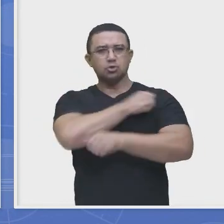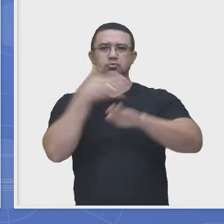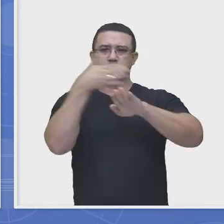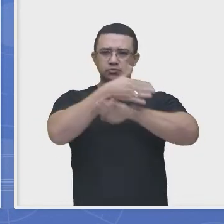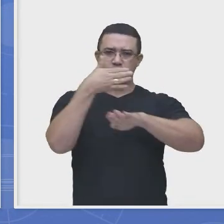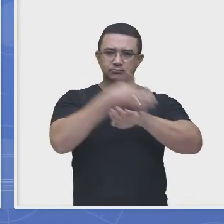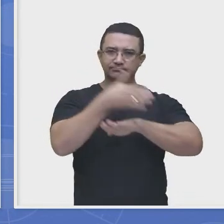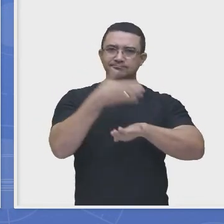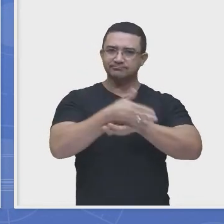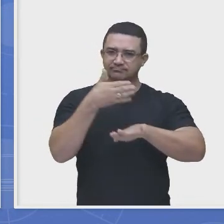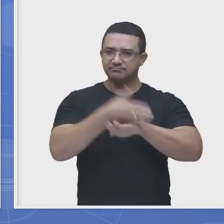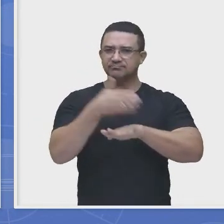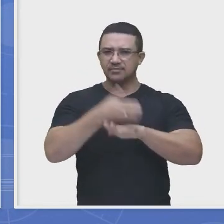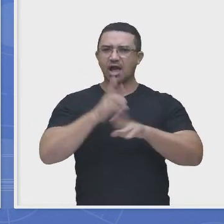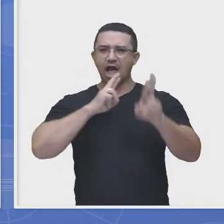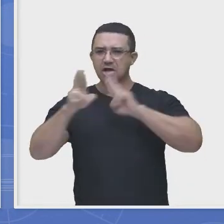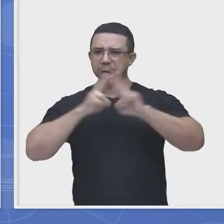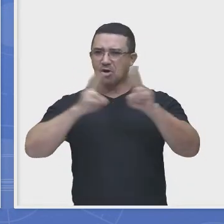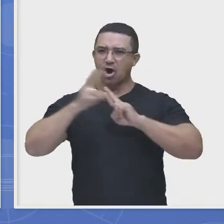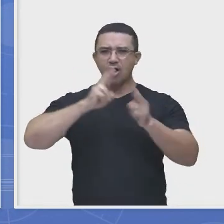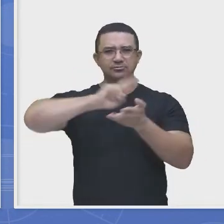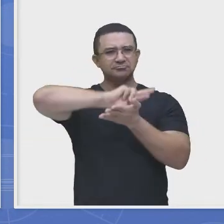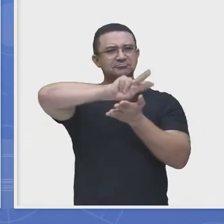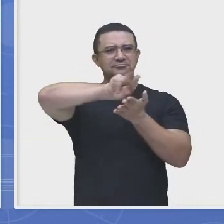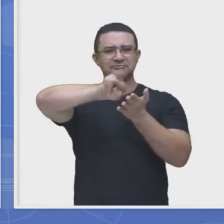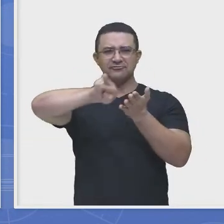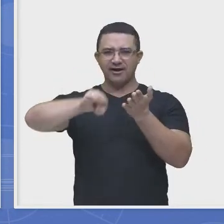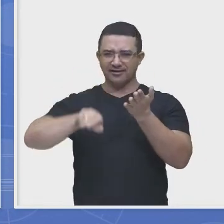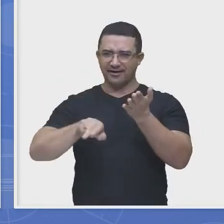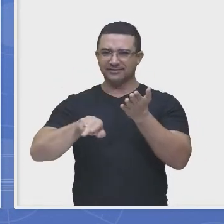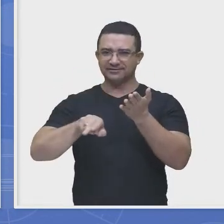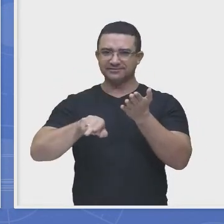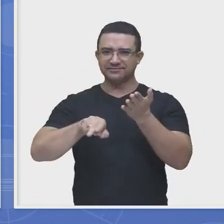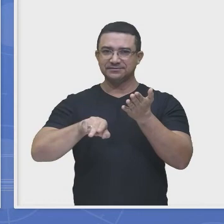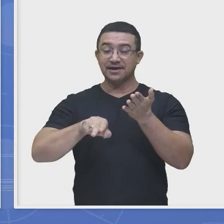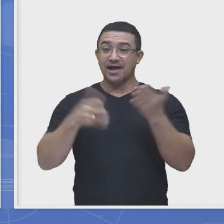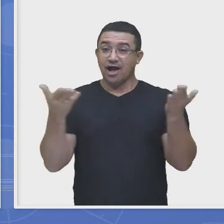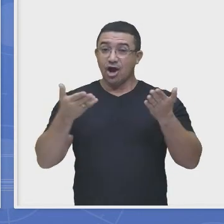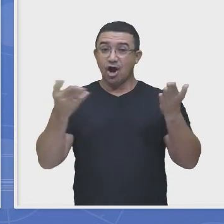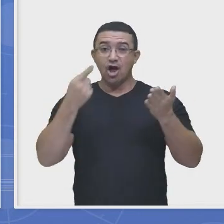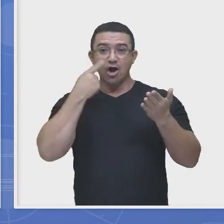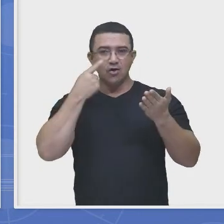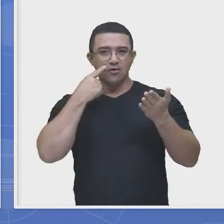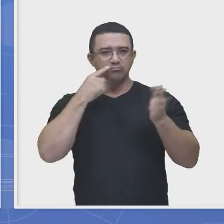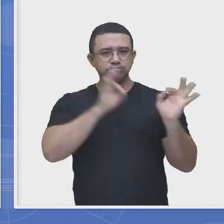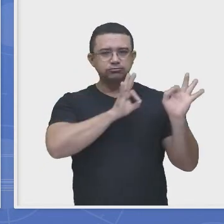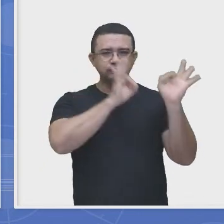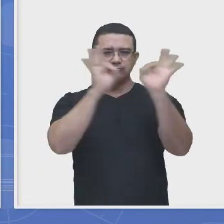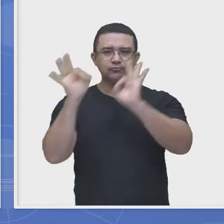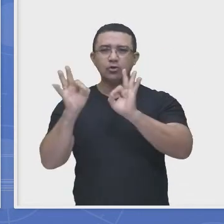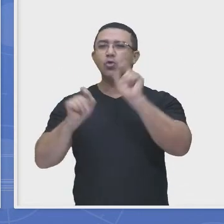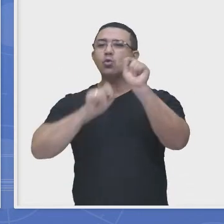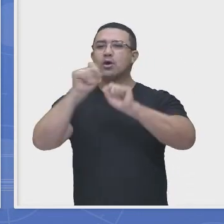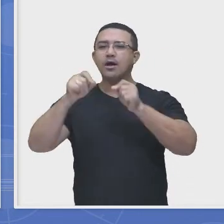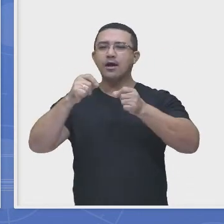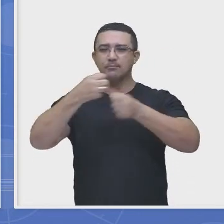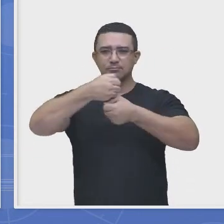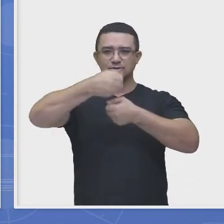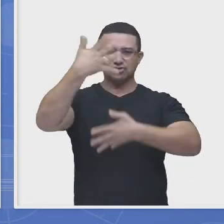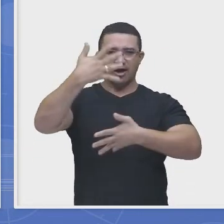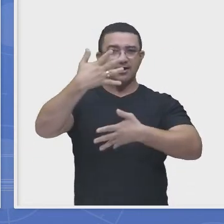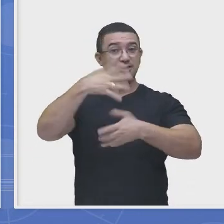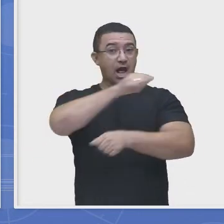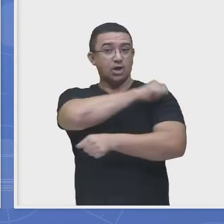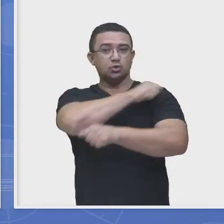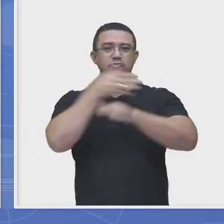respostas variadas também com relação às nossas duas questões. E agora vamos observar o que nossos alunos responderam. Então,